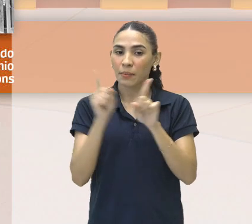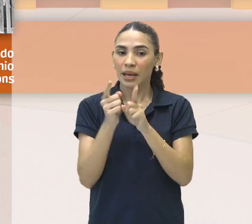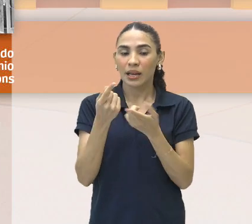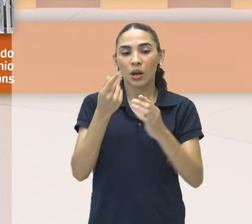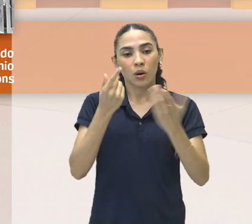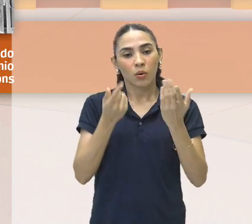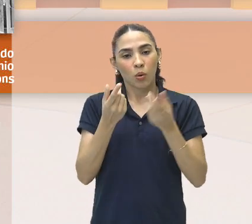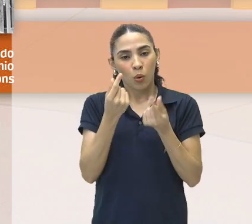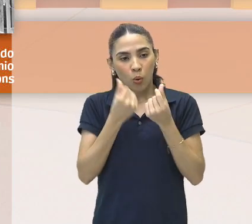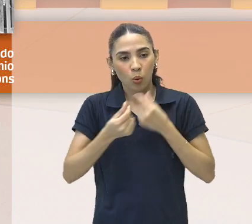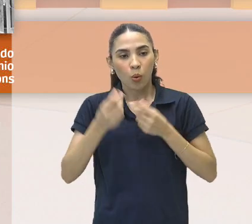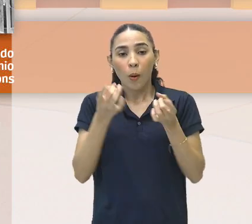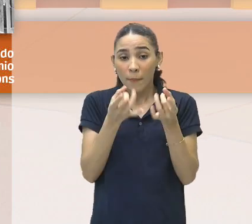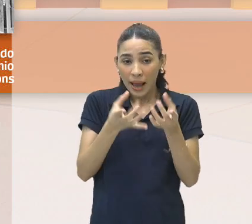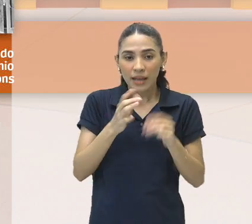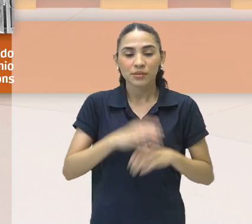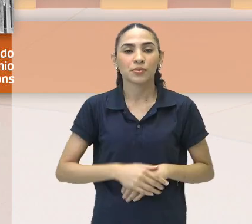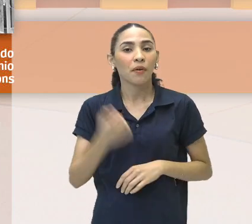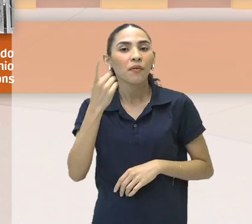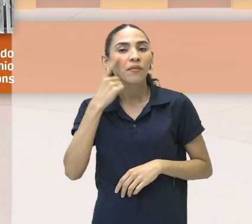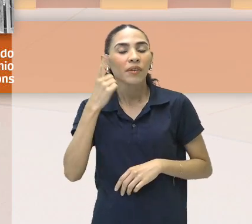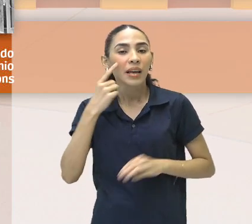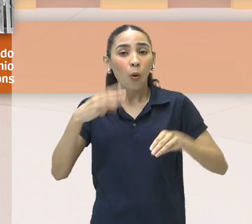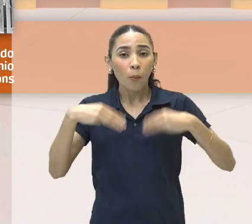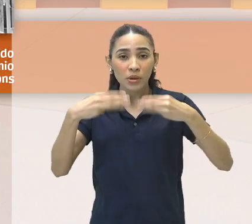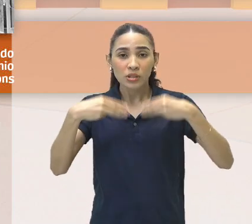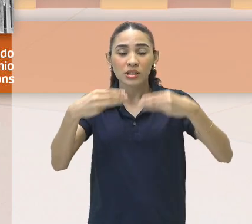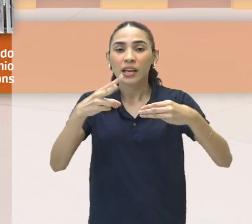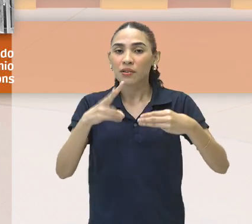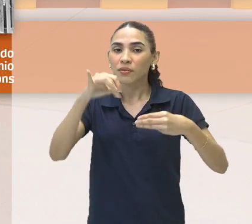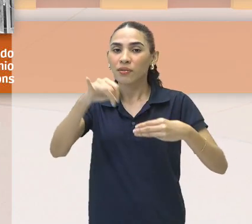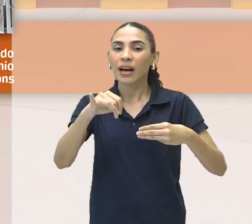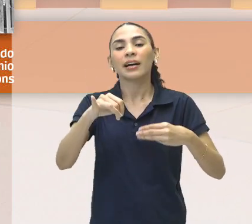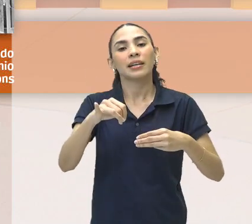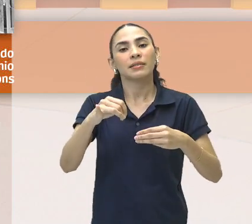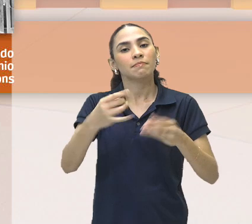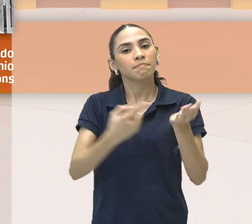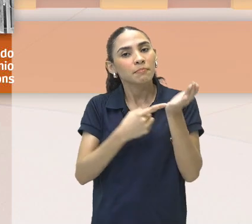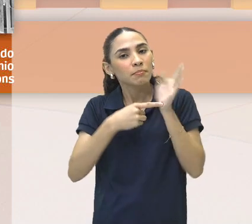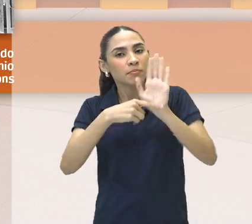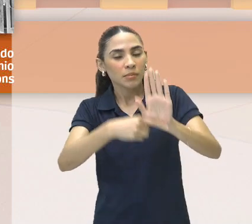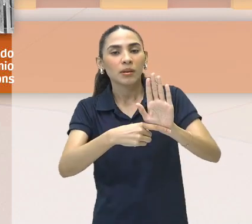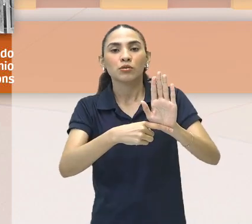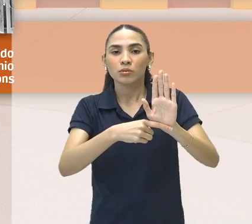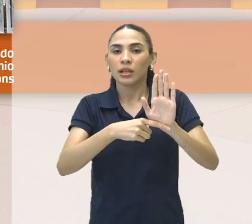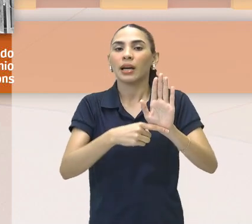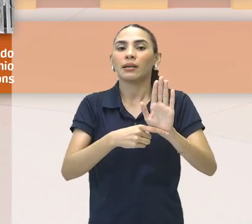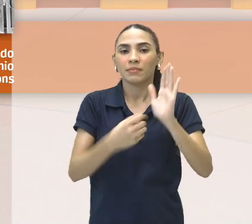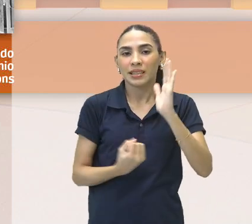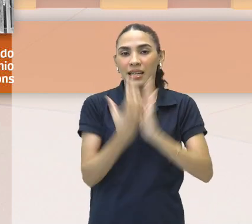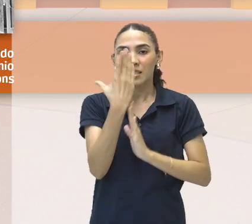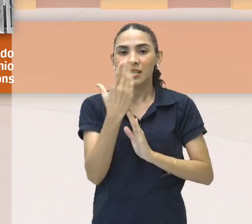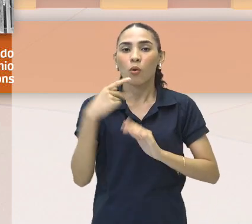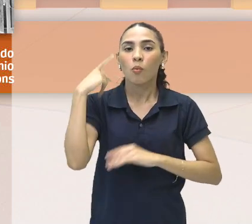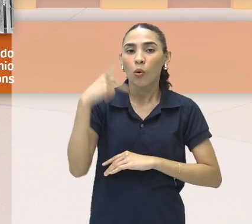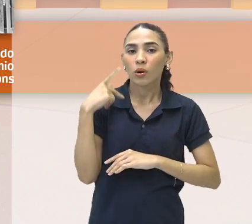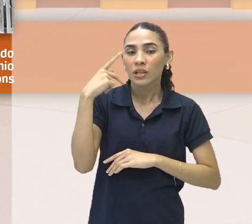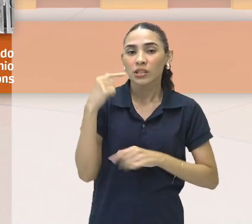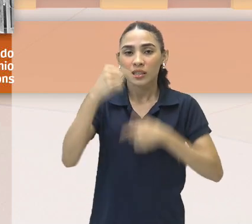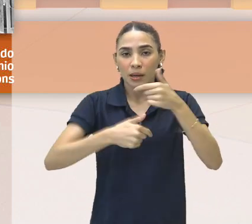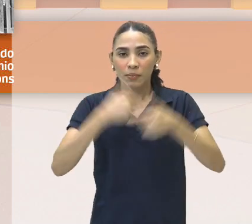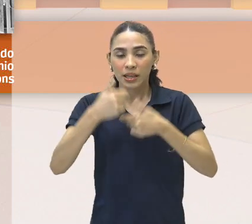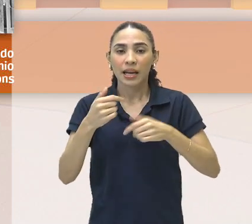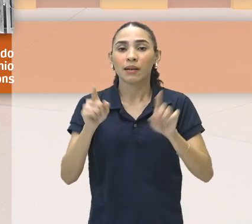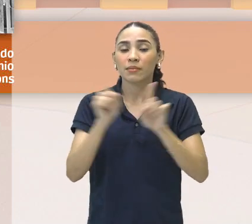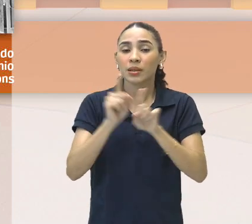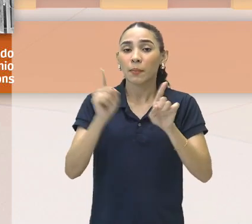Vamos verificar que esse ministério vai servir para implementar políticas trabalhistas, mediar conflitos